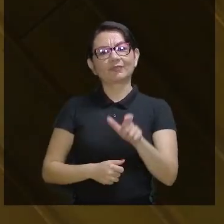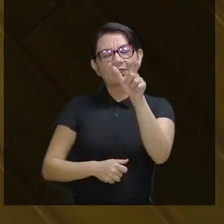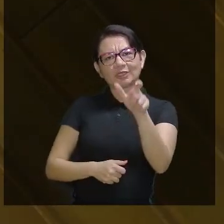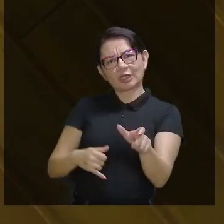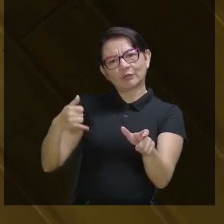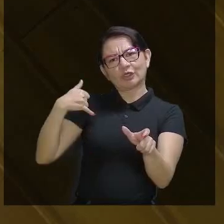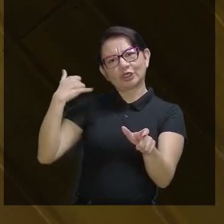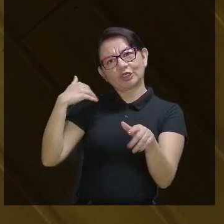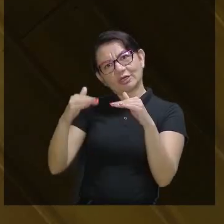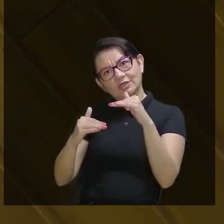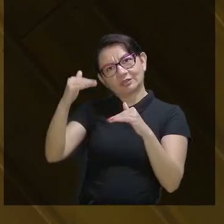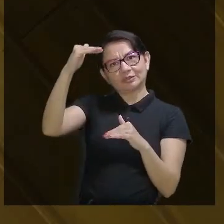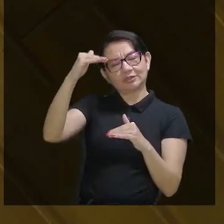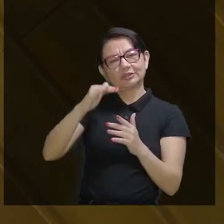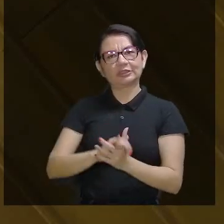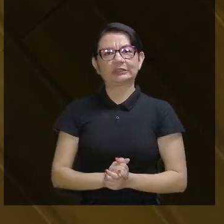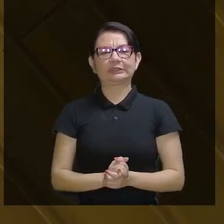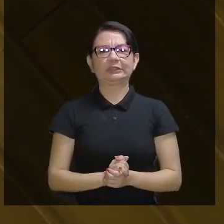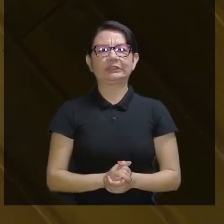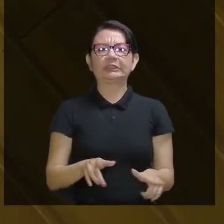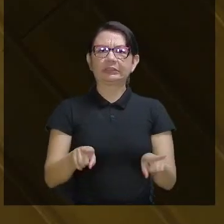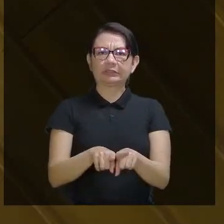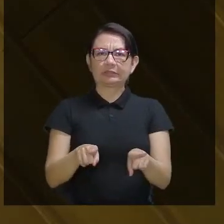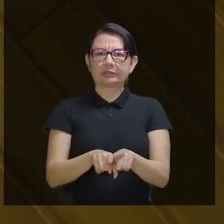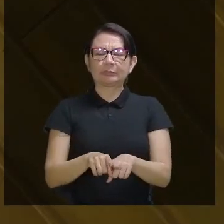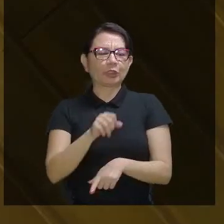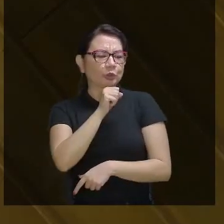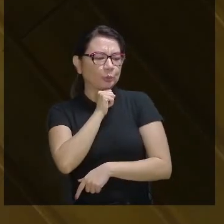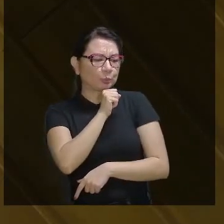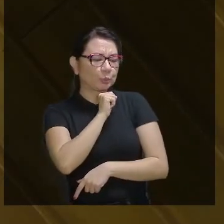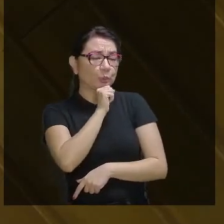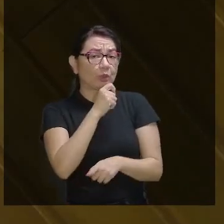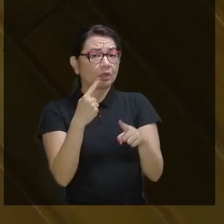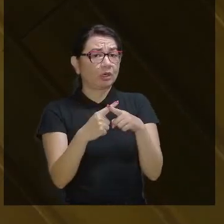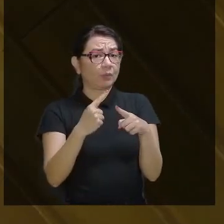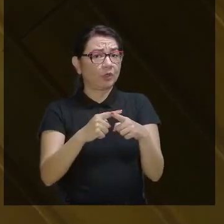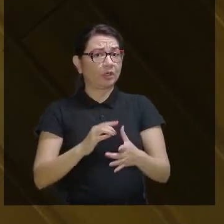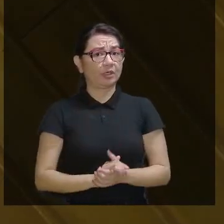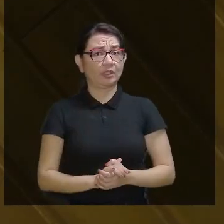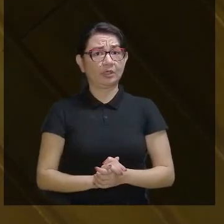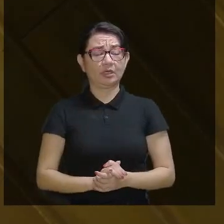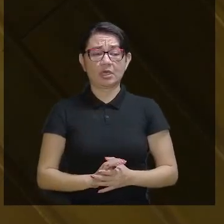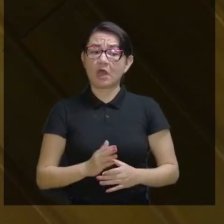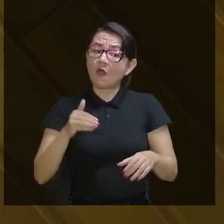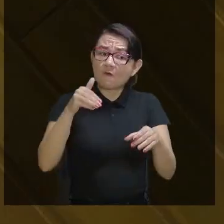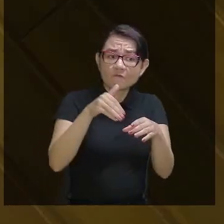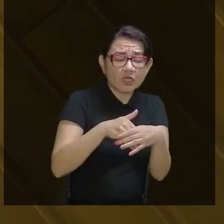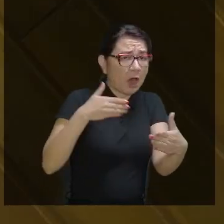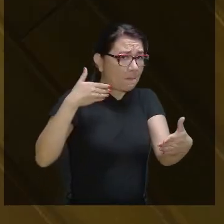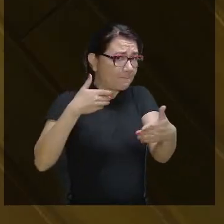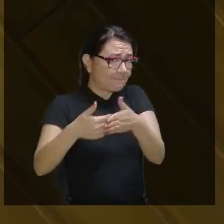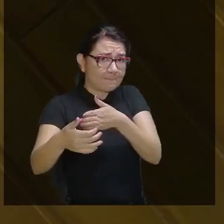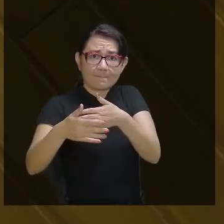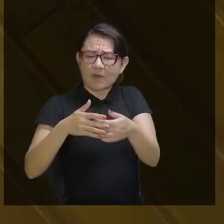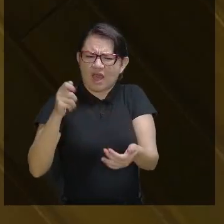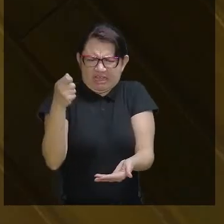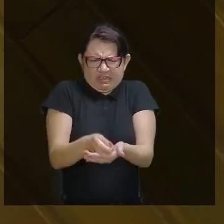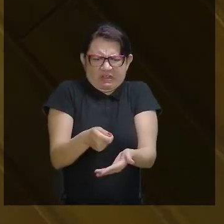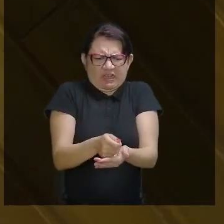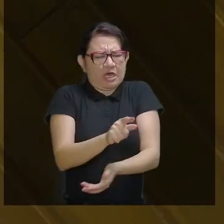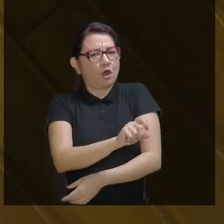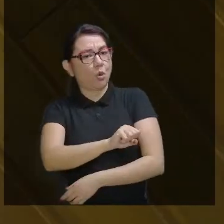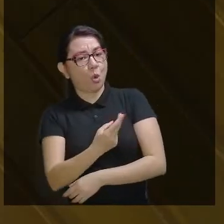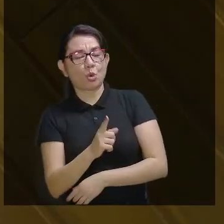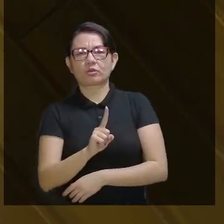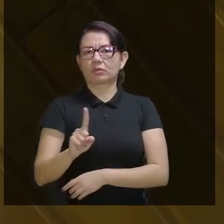mais idosa, da pessoa que está ali porque quer para votar, independente de ser uma obrigação ou